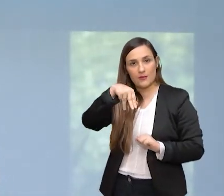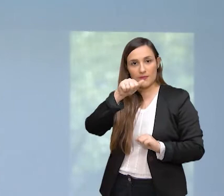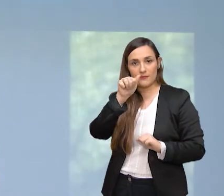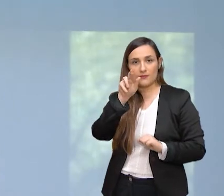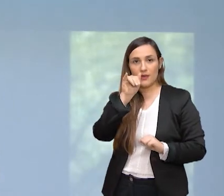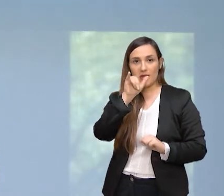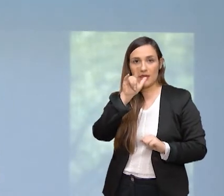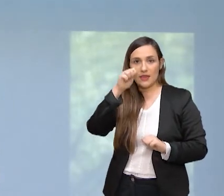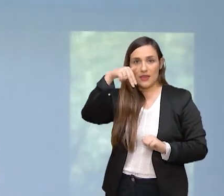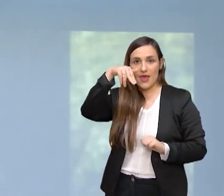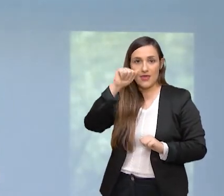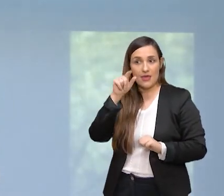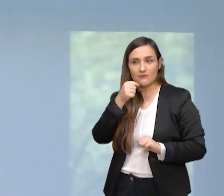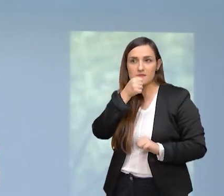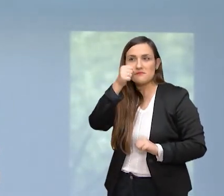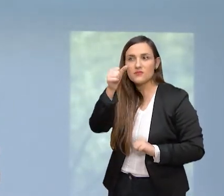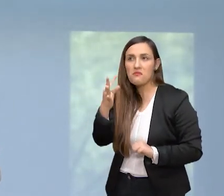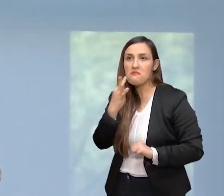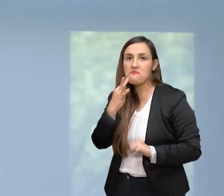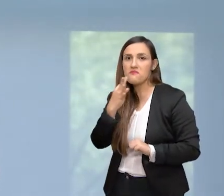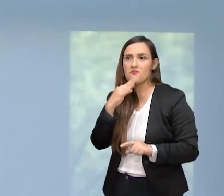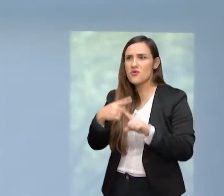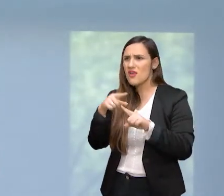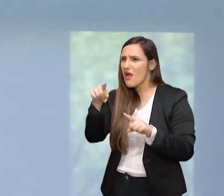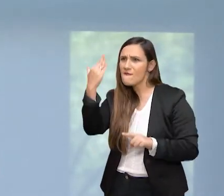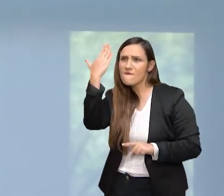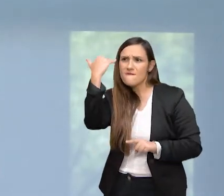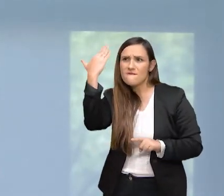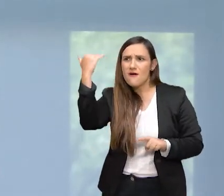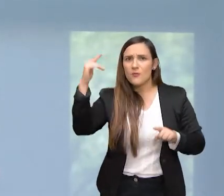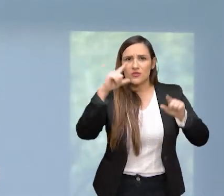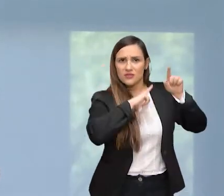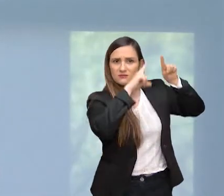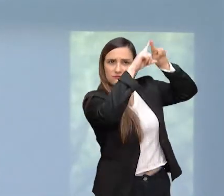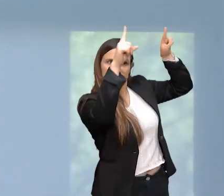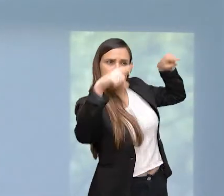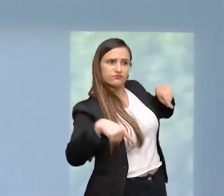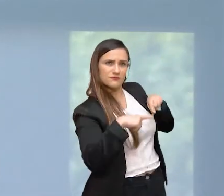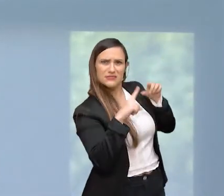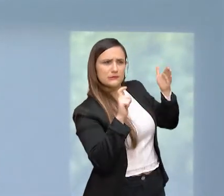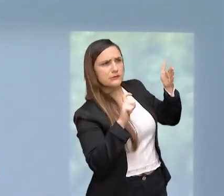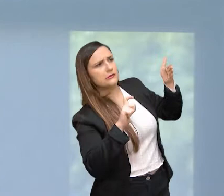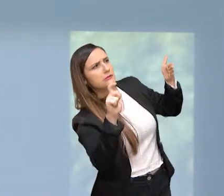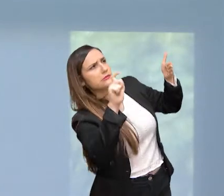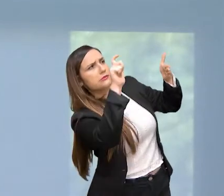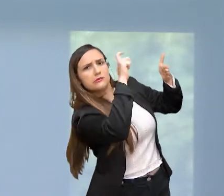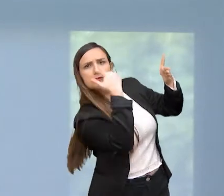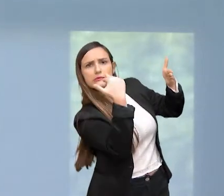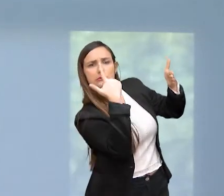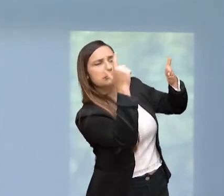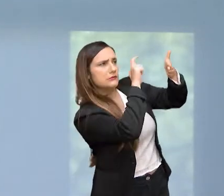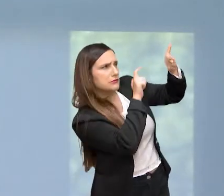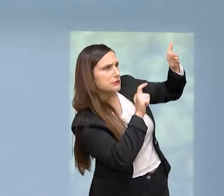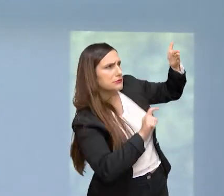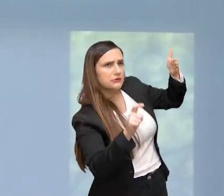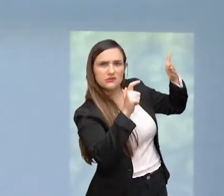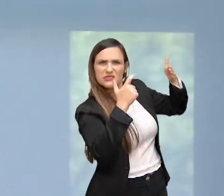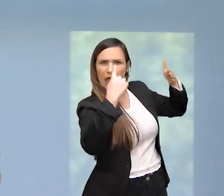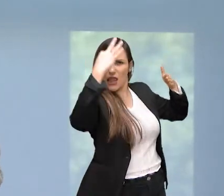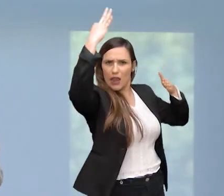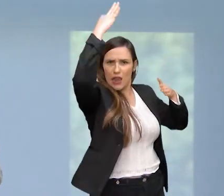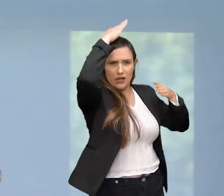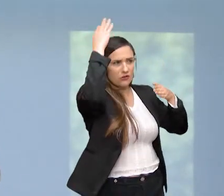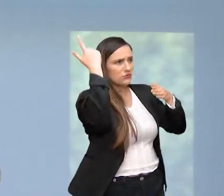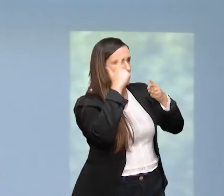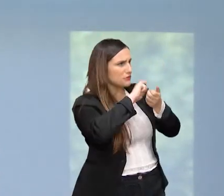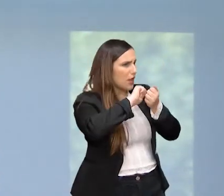grafiteira Marilena Grolli. A sua produção é conhecida pelas grafitagens em muros, telas e também por usar